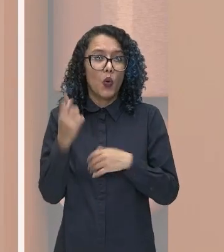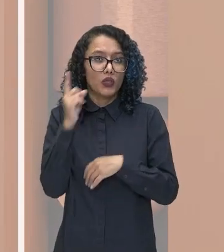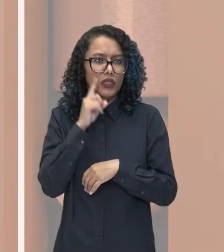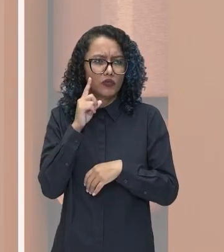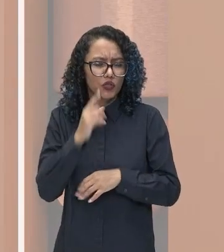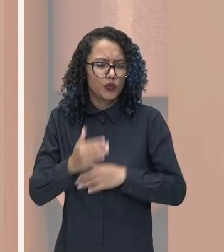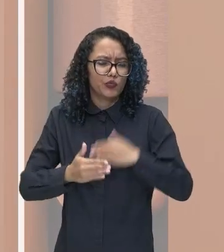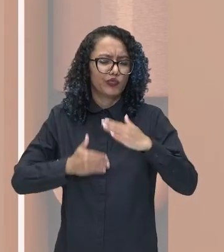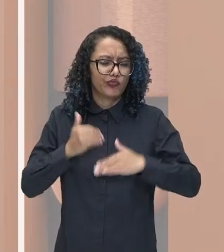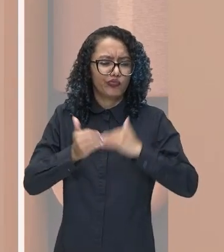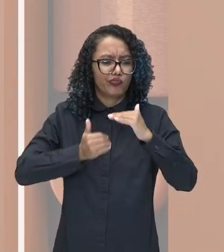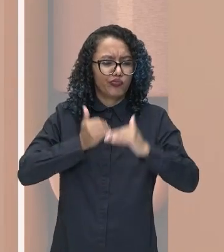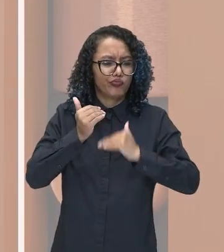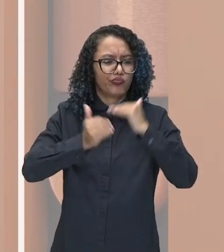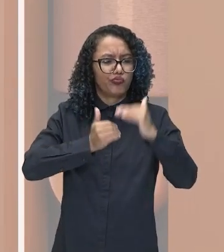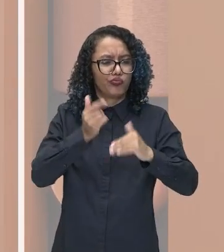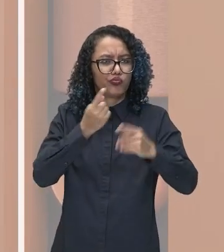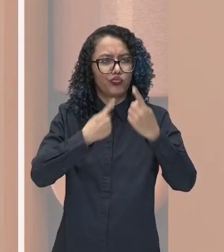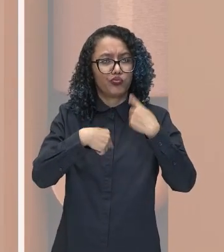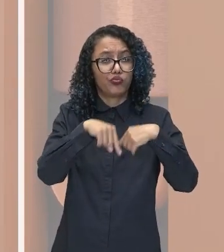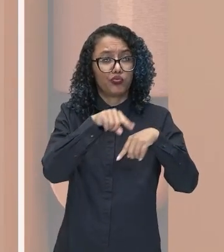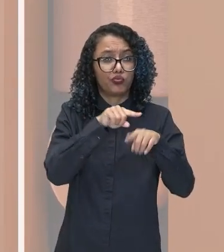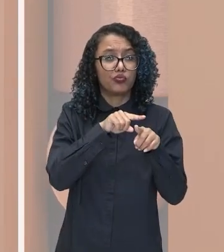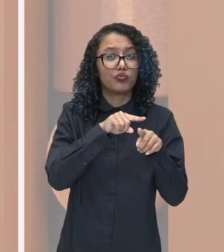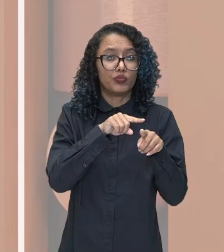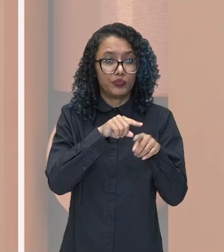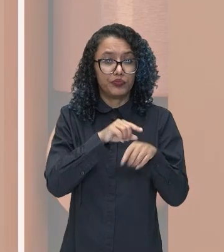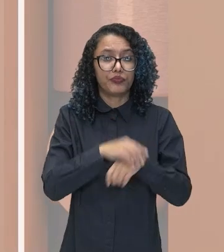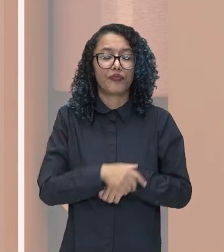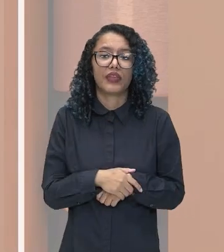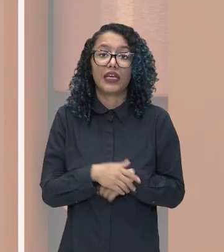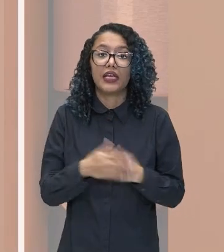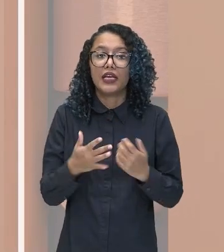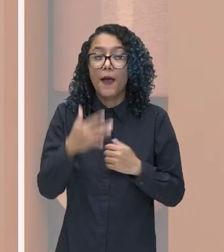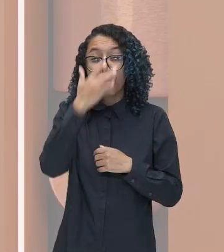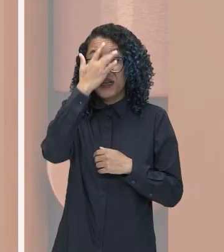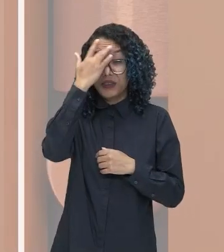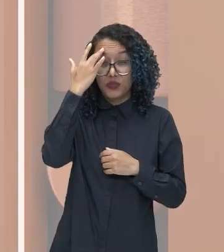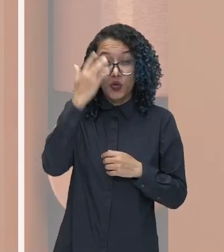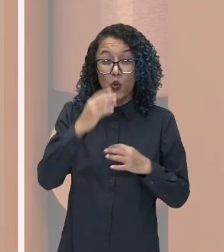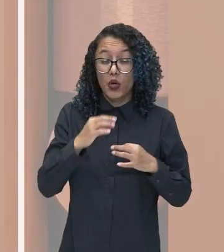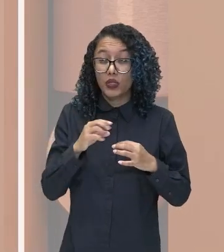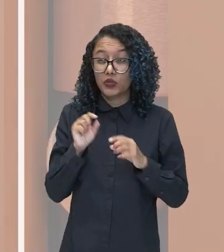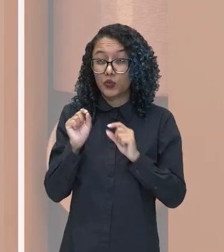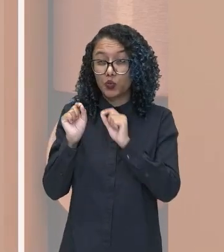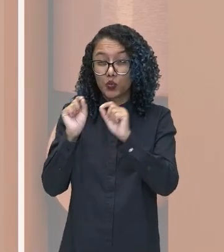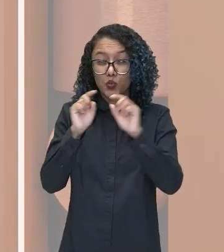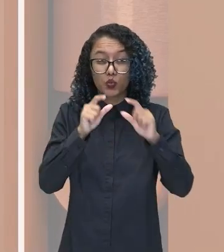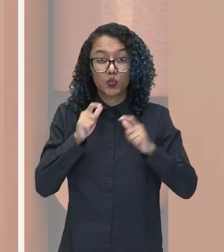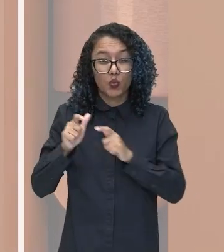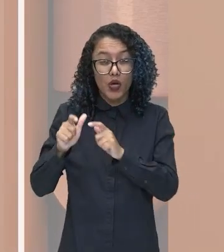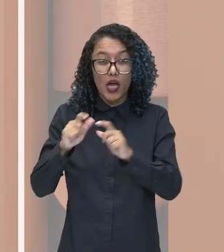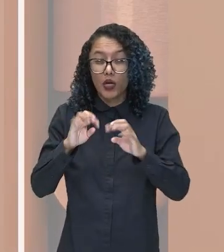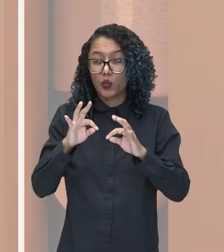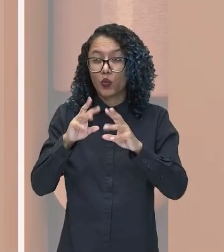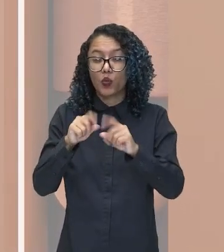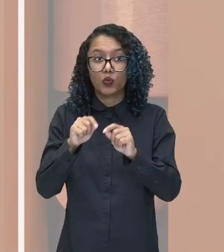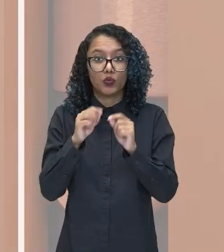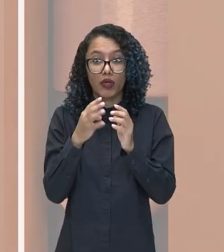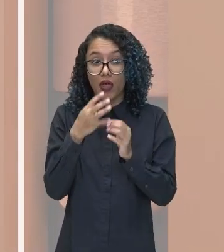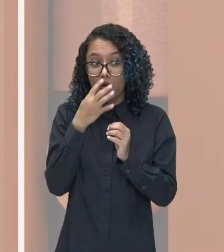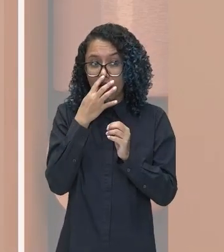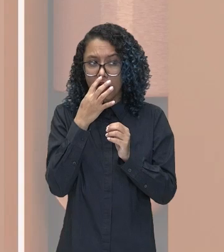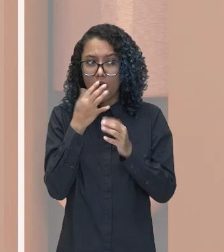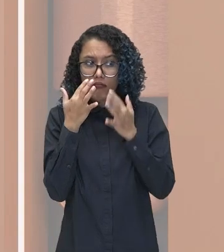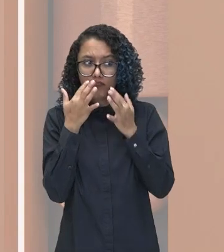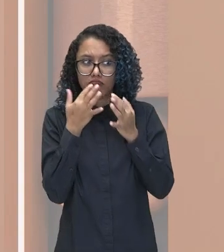e chamando muito a atenção de pessoas de todo o mundo, porque vai ser uma das principais